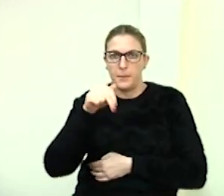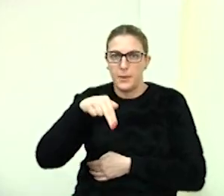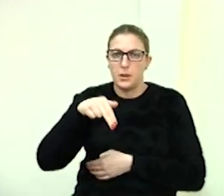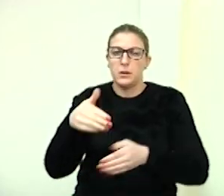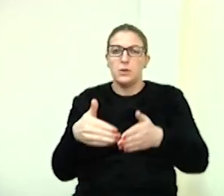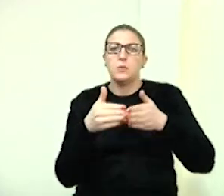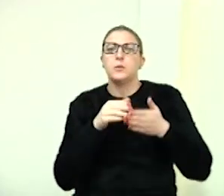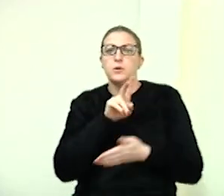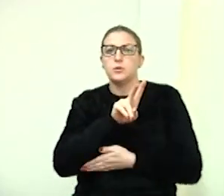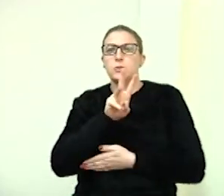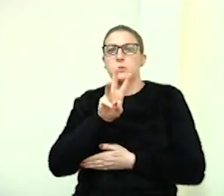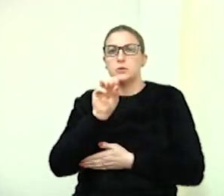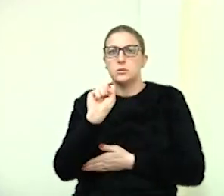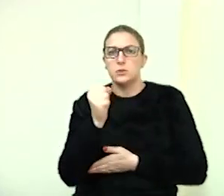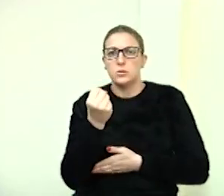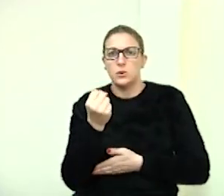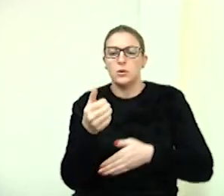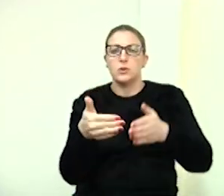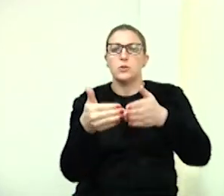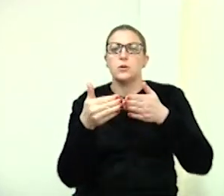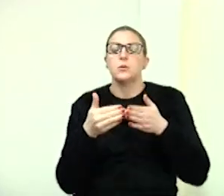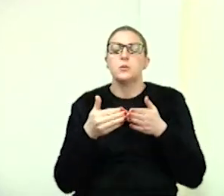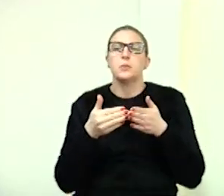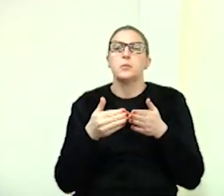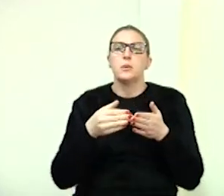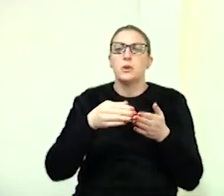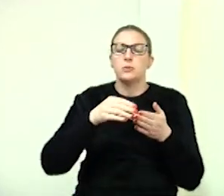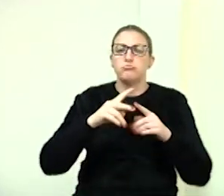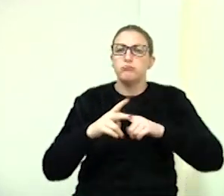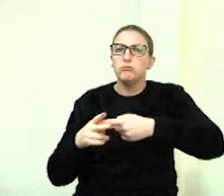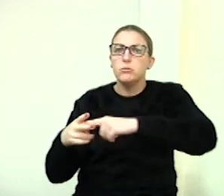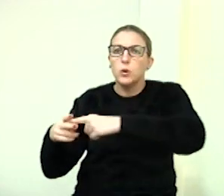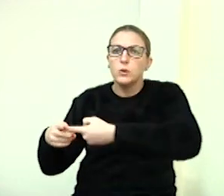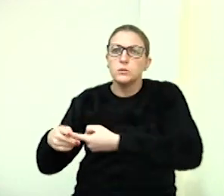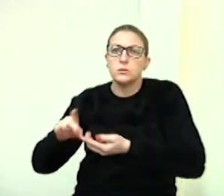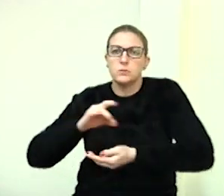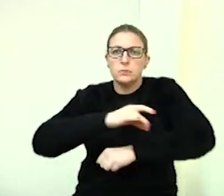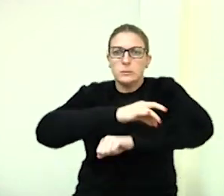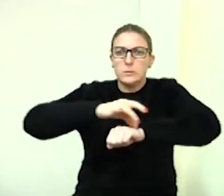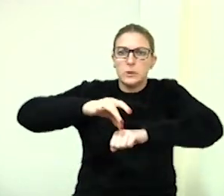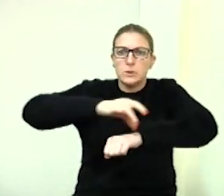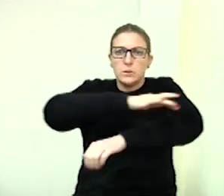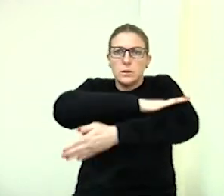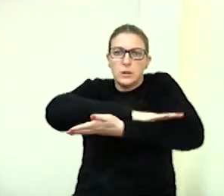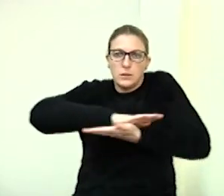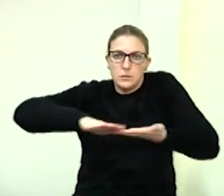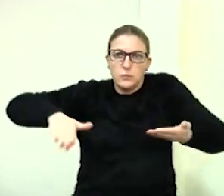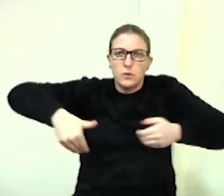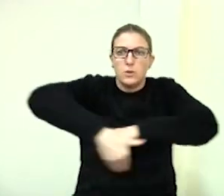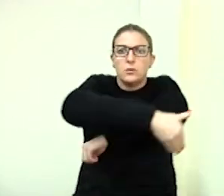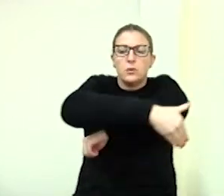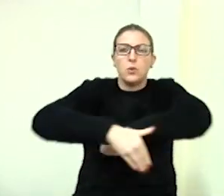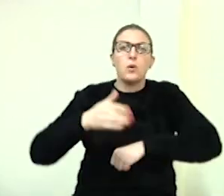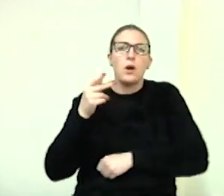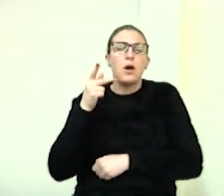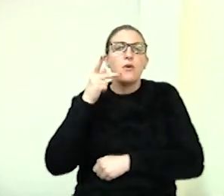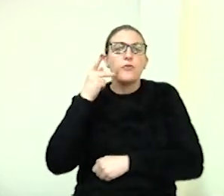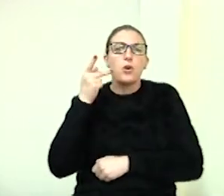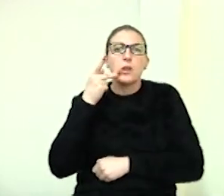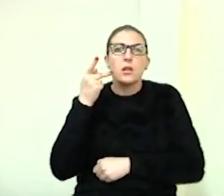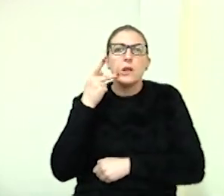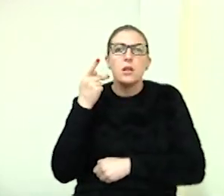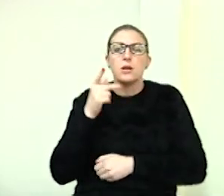Araújo, solicita aos órgãos competentes do Poder Executivo Municipal melhorias na pavimentação asfáltica na Rua Fortaleza, bairro Copas Verdes.